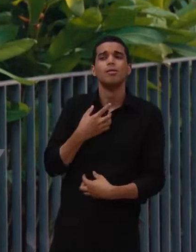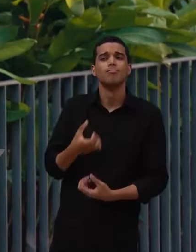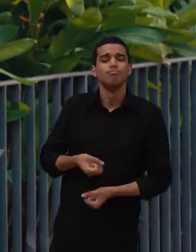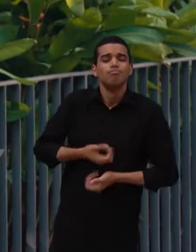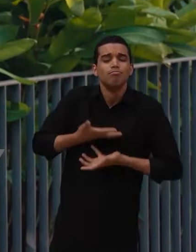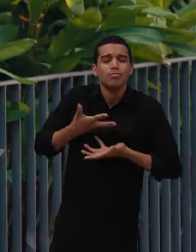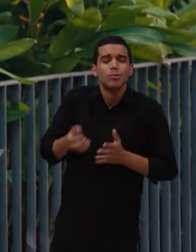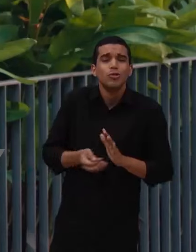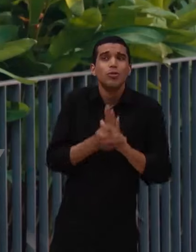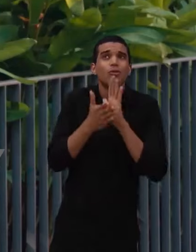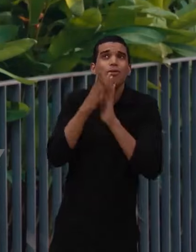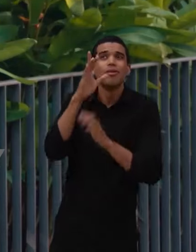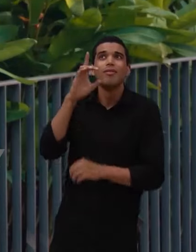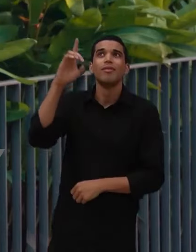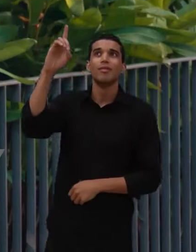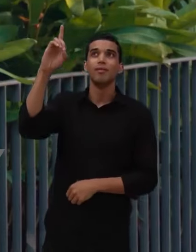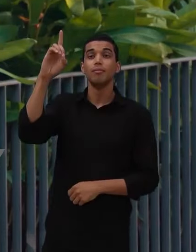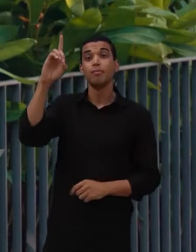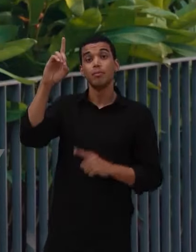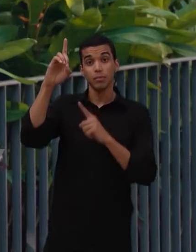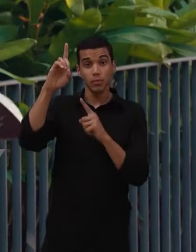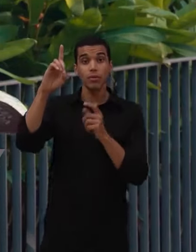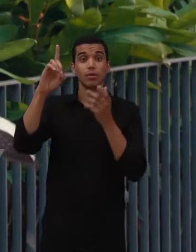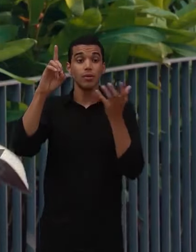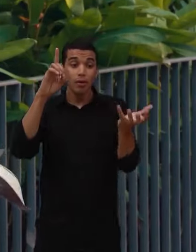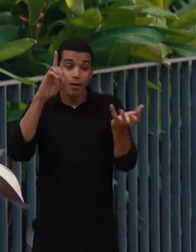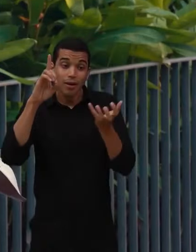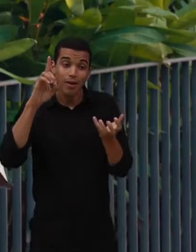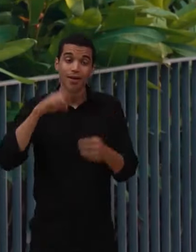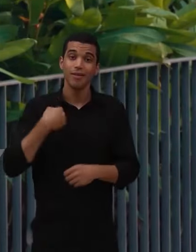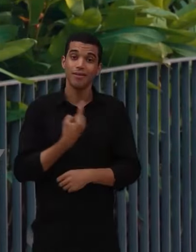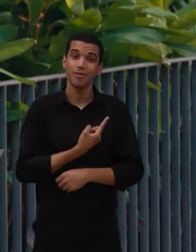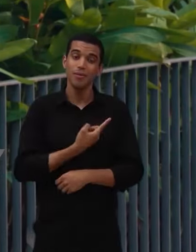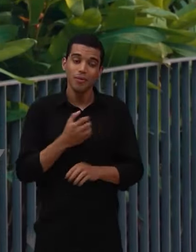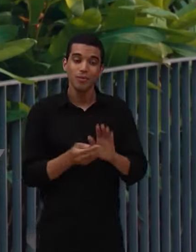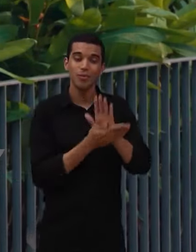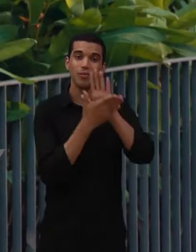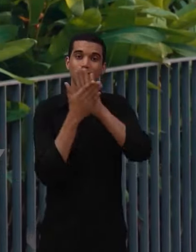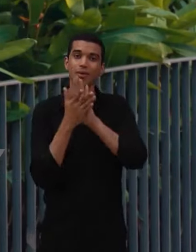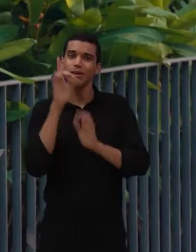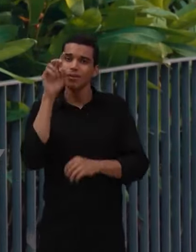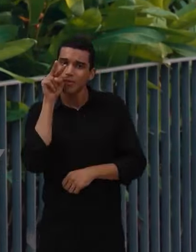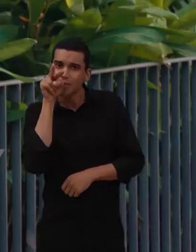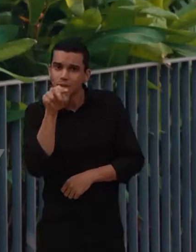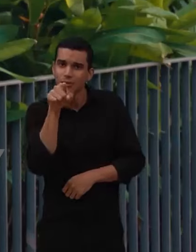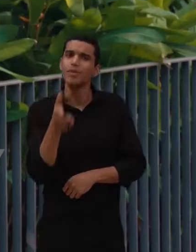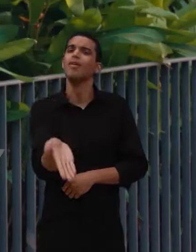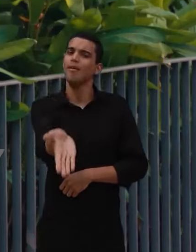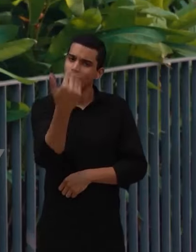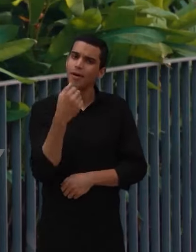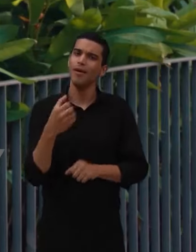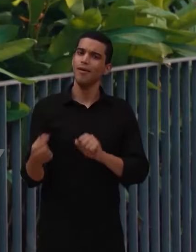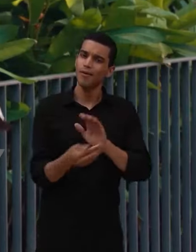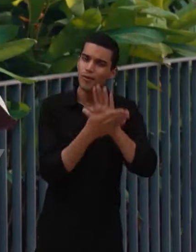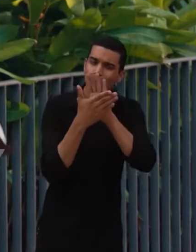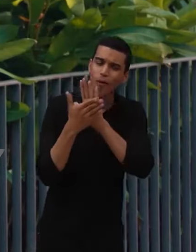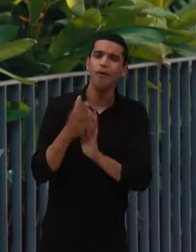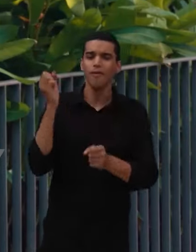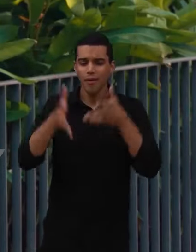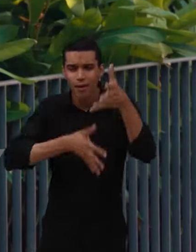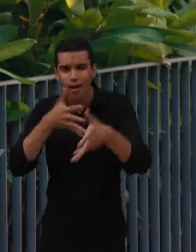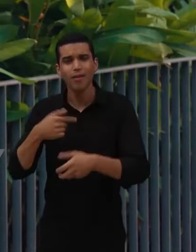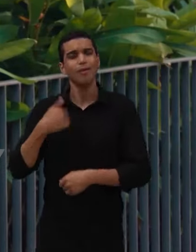nome. Então volta para o teu lugar, exerce a posição, entenda o desígnio, entenda